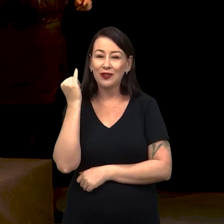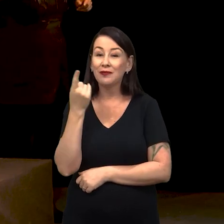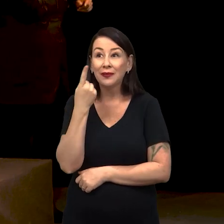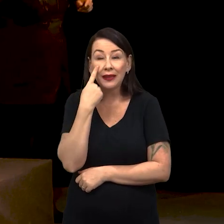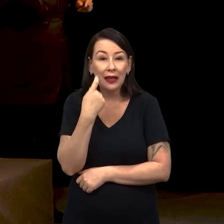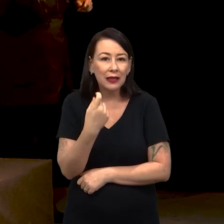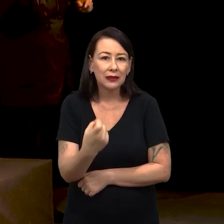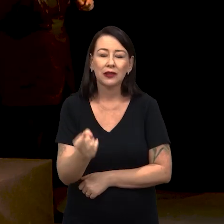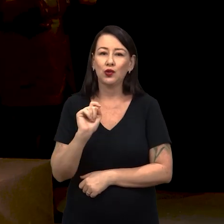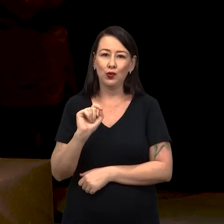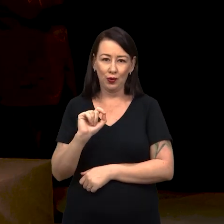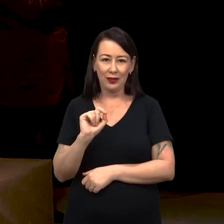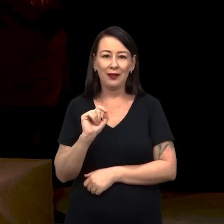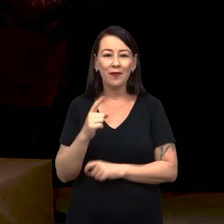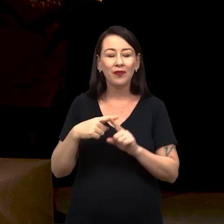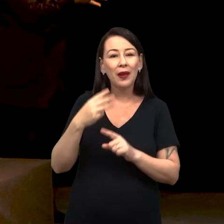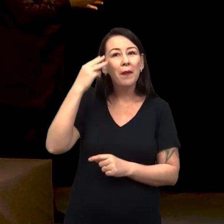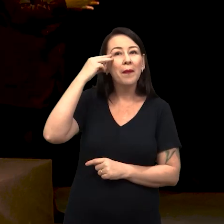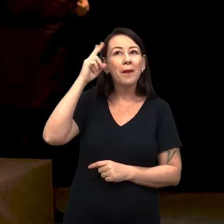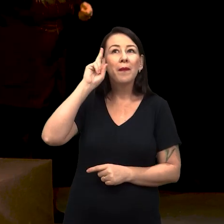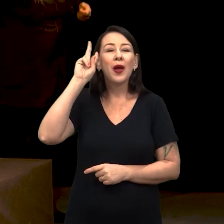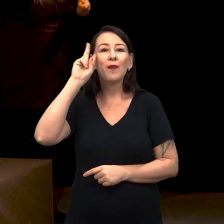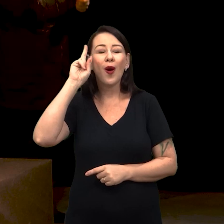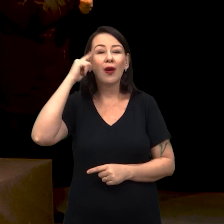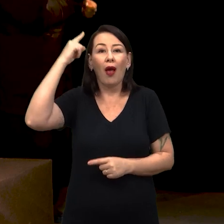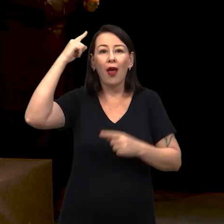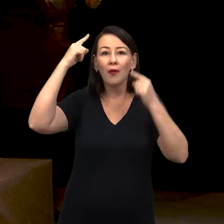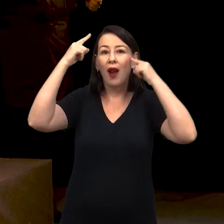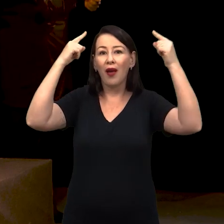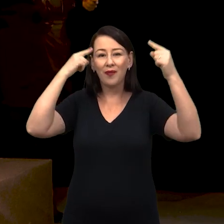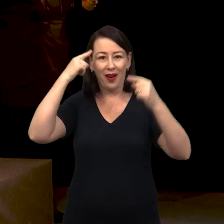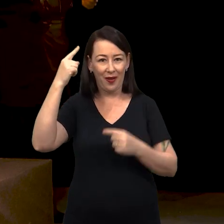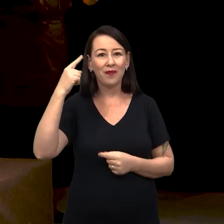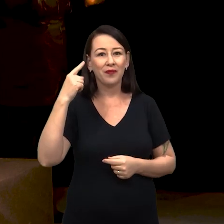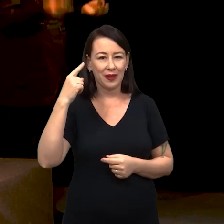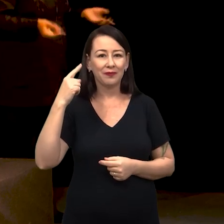Começa a registrar. E é impressionante como as memórias começam a vir.